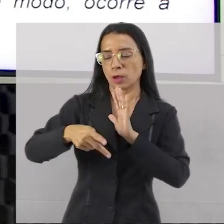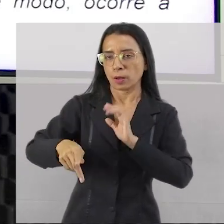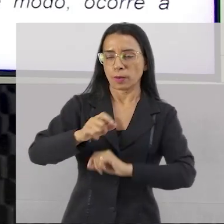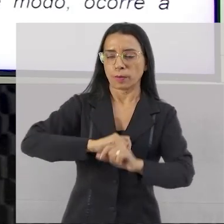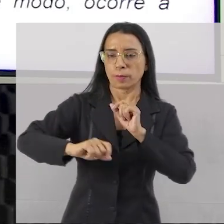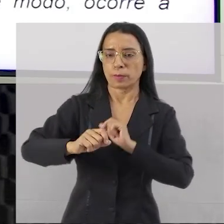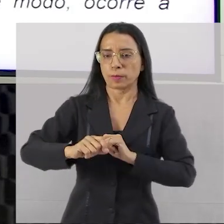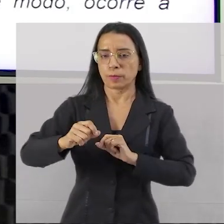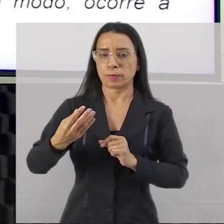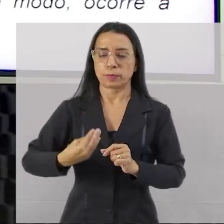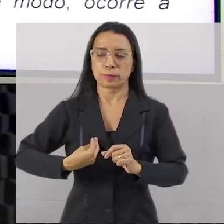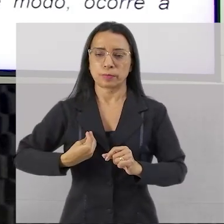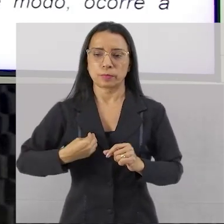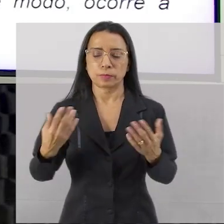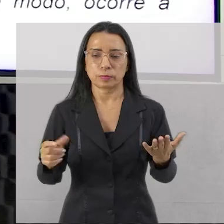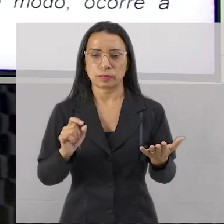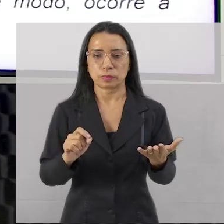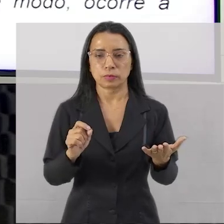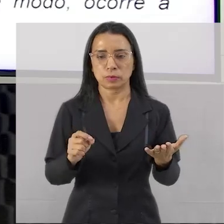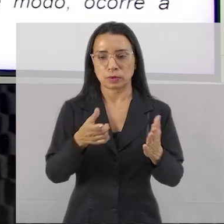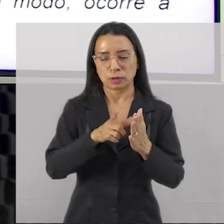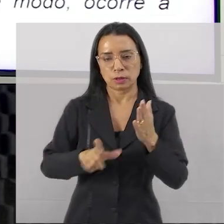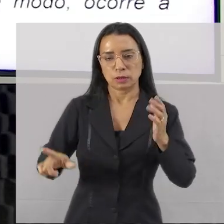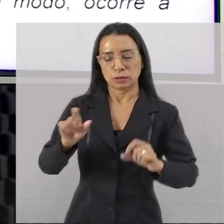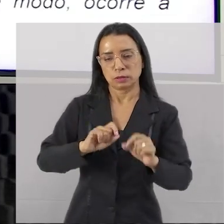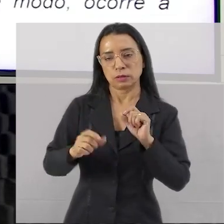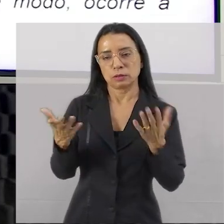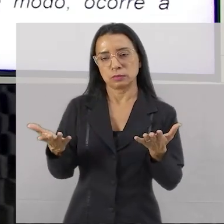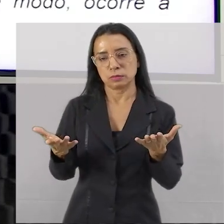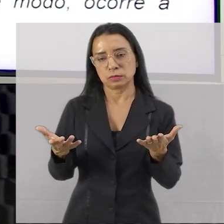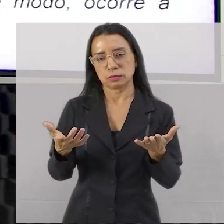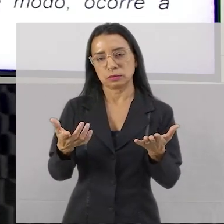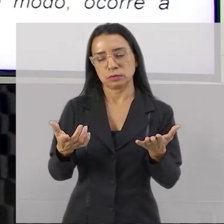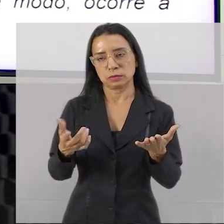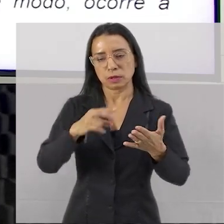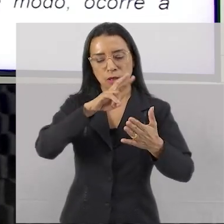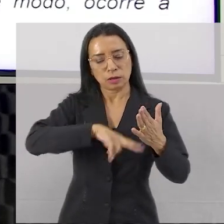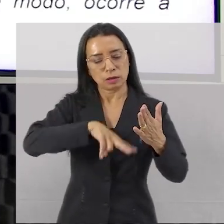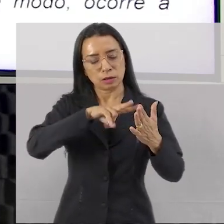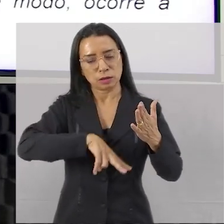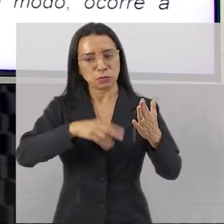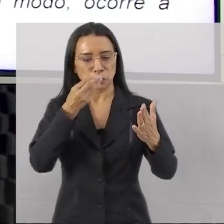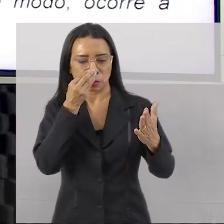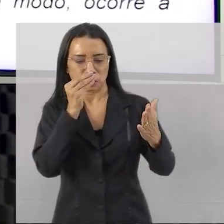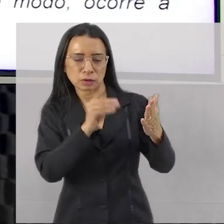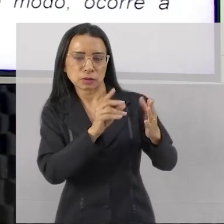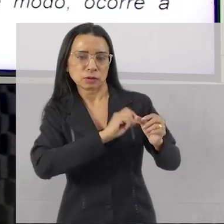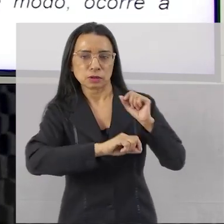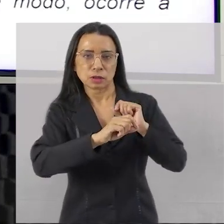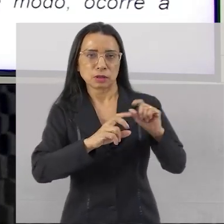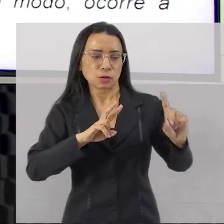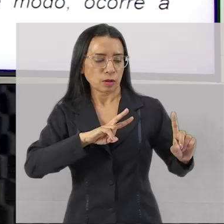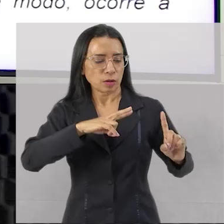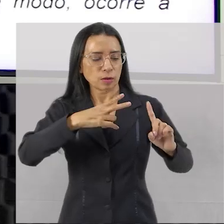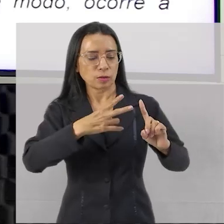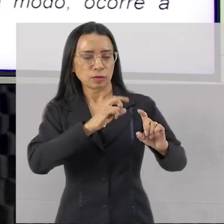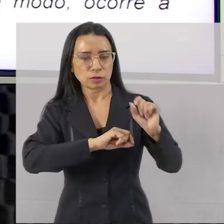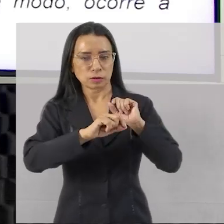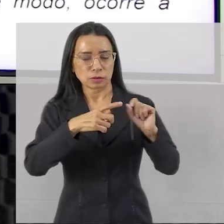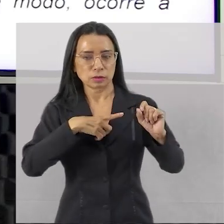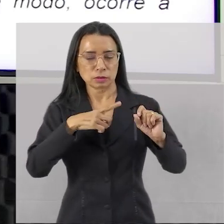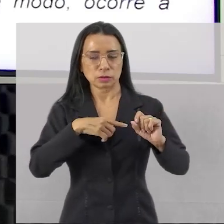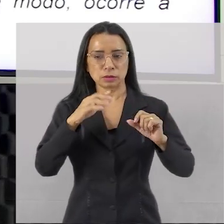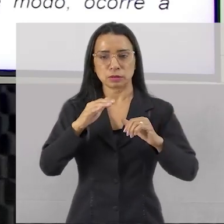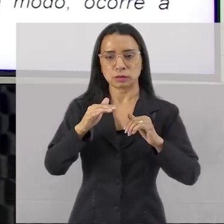grande sacada, não é? A literatura, a leitura é banalizada, não é privilegiada, existe